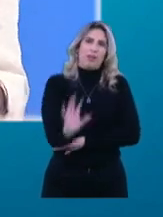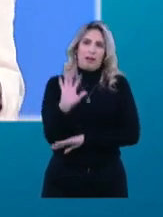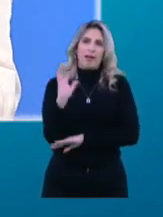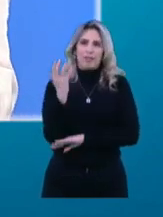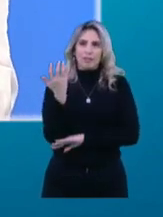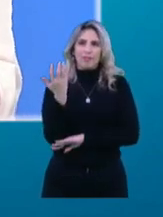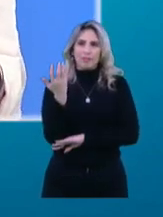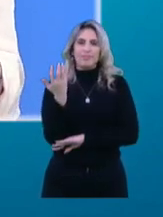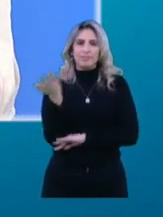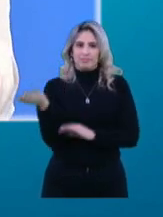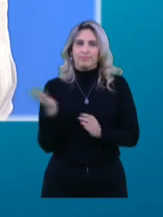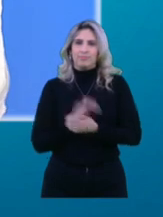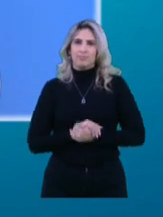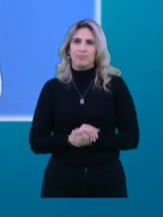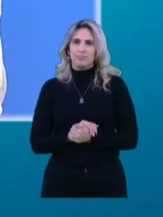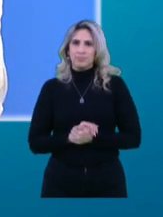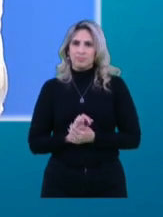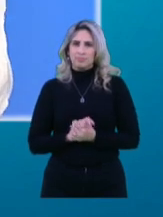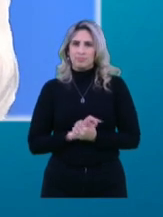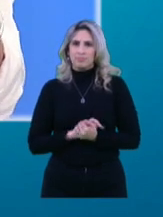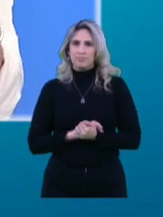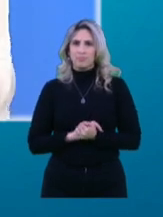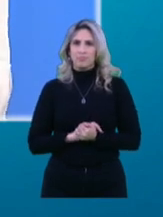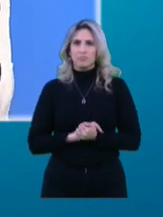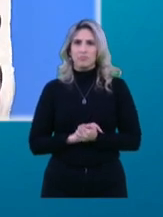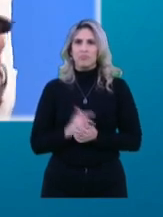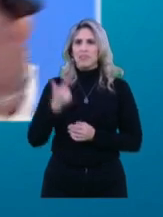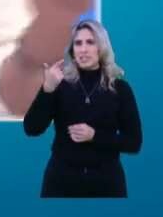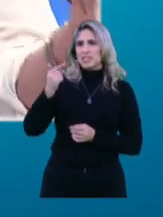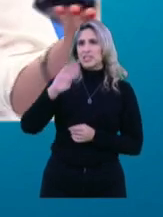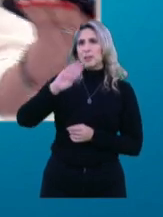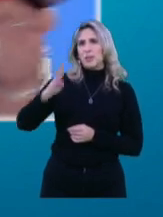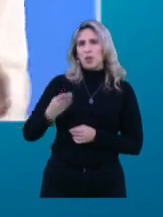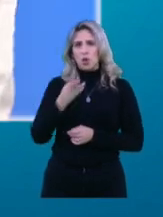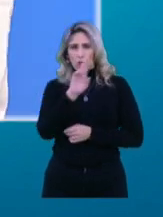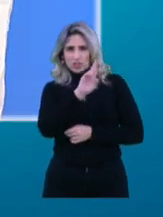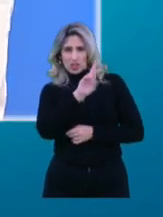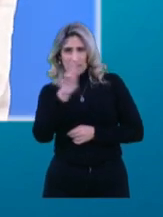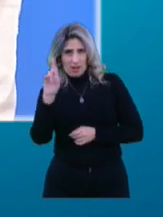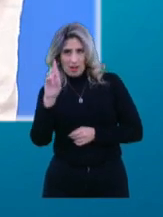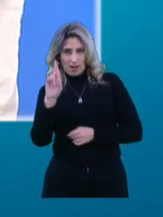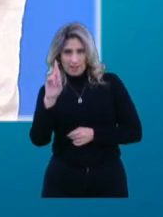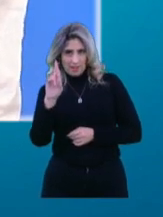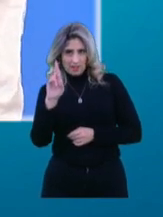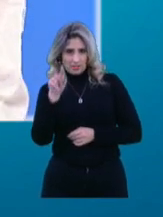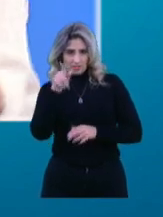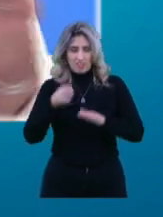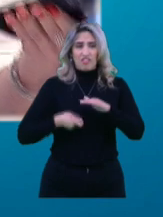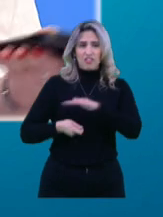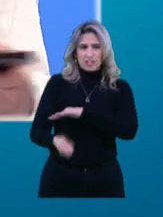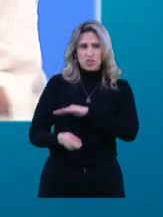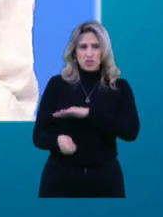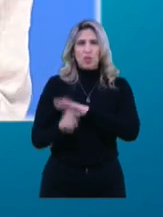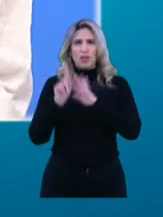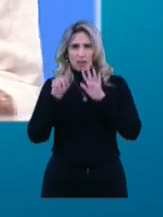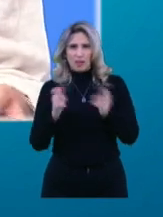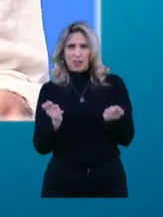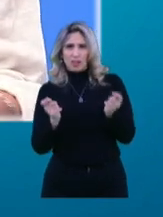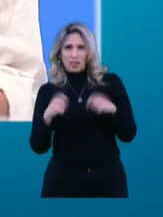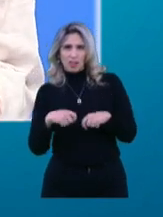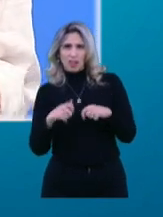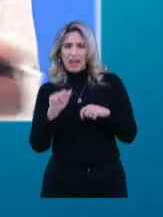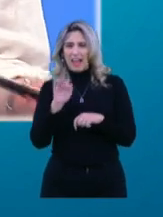das causas do apagão eh R bilhões de reais que foi a quantia de dinheiro investida é suficiente para